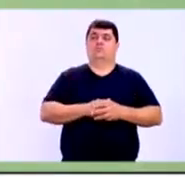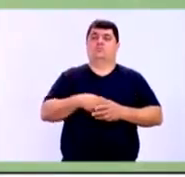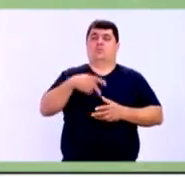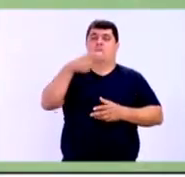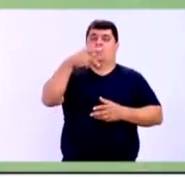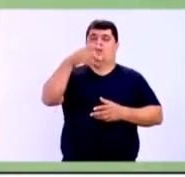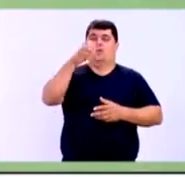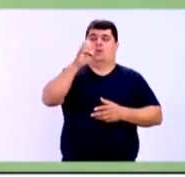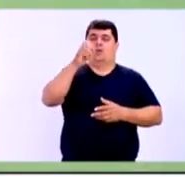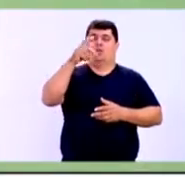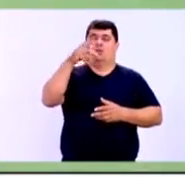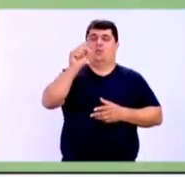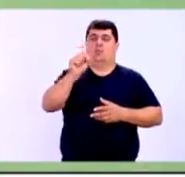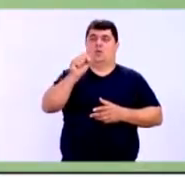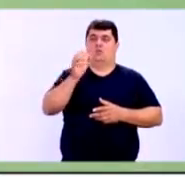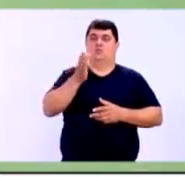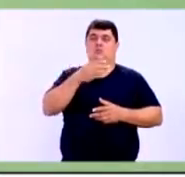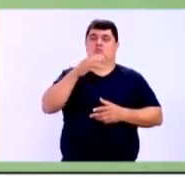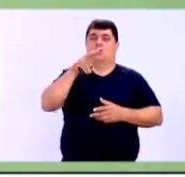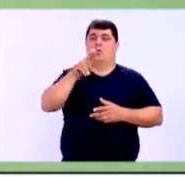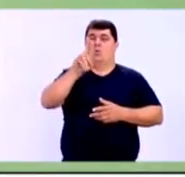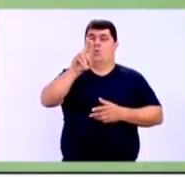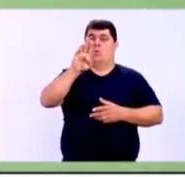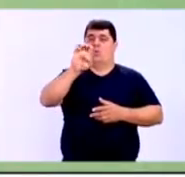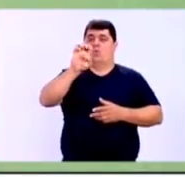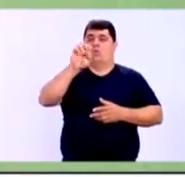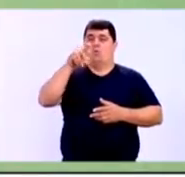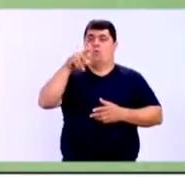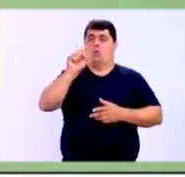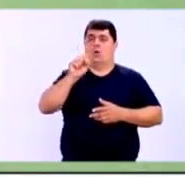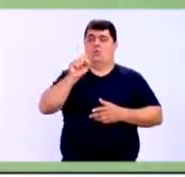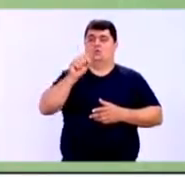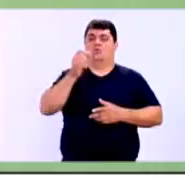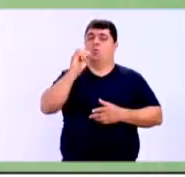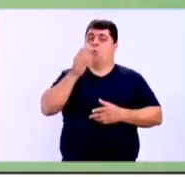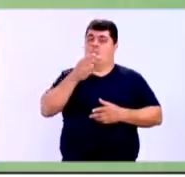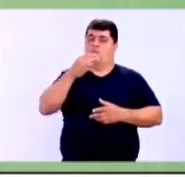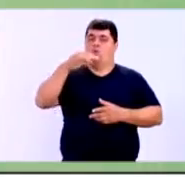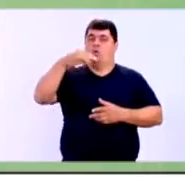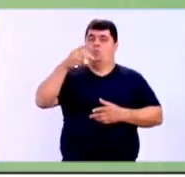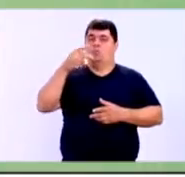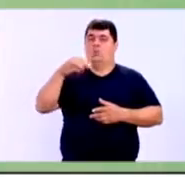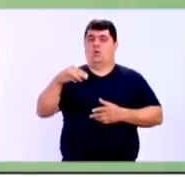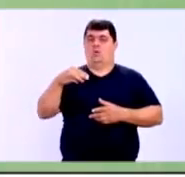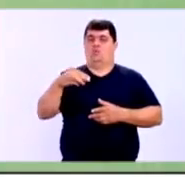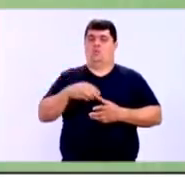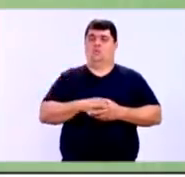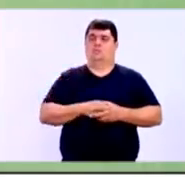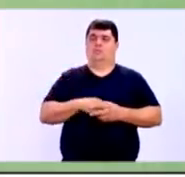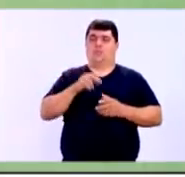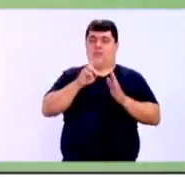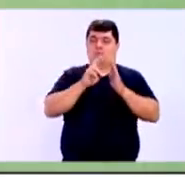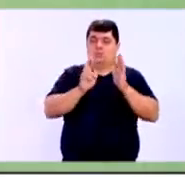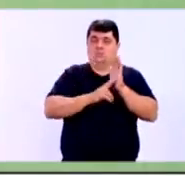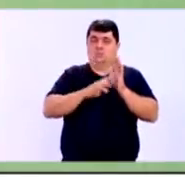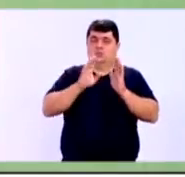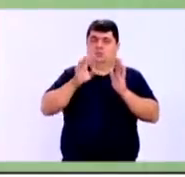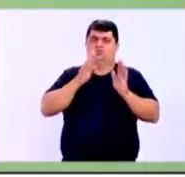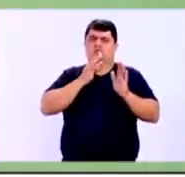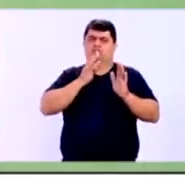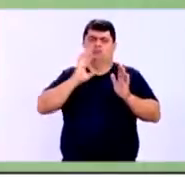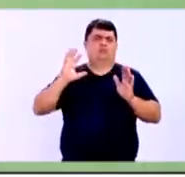PEPs, WEPs, MPM. Esses critérios que todos já